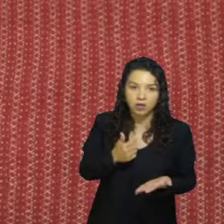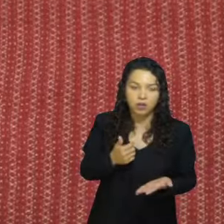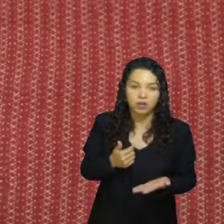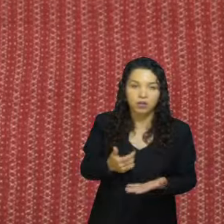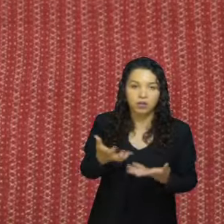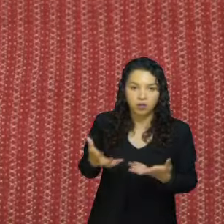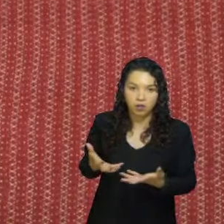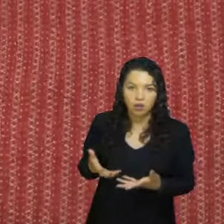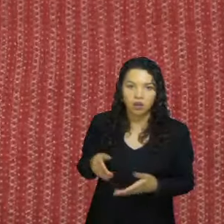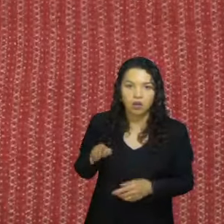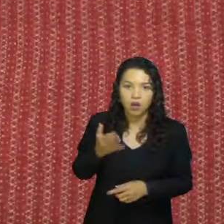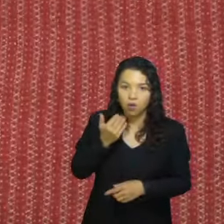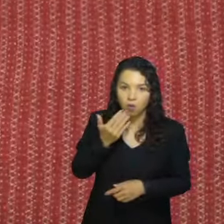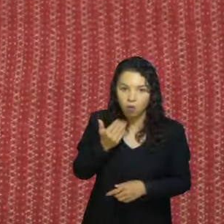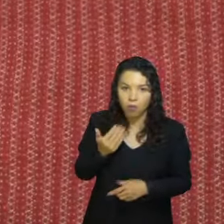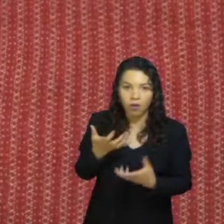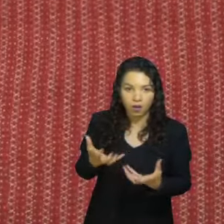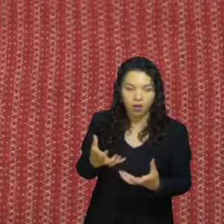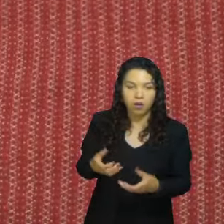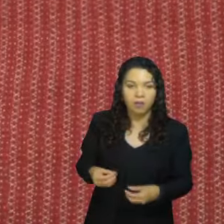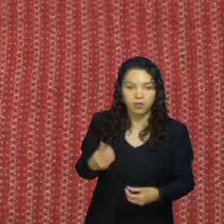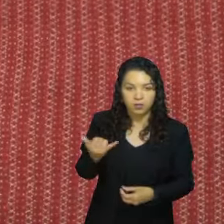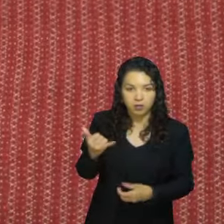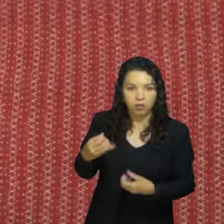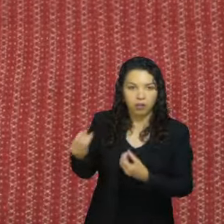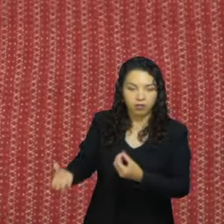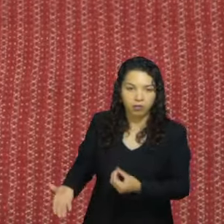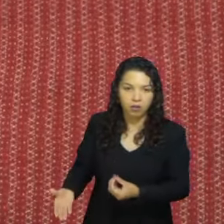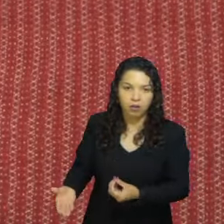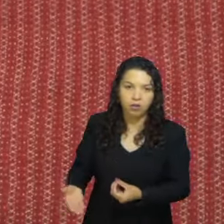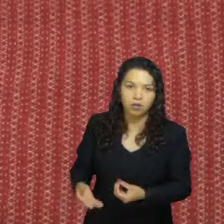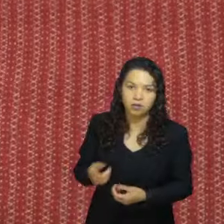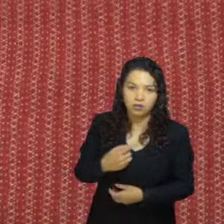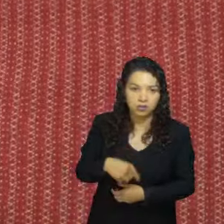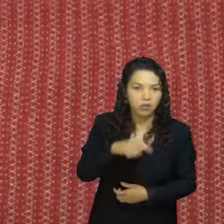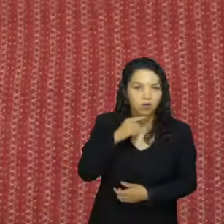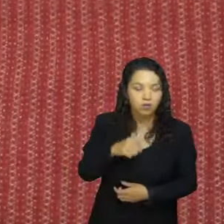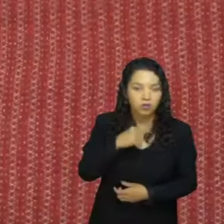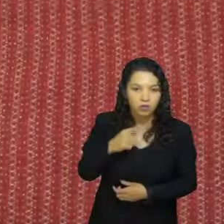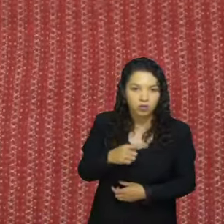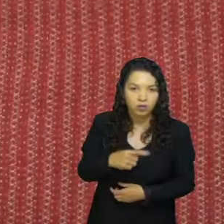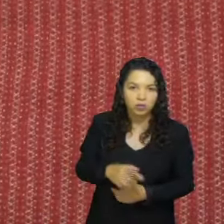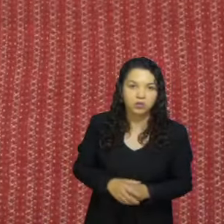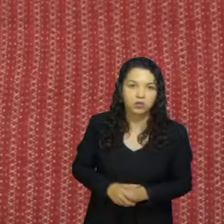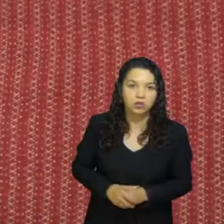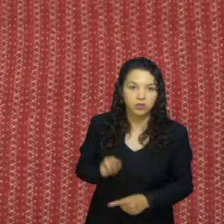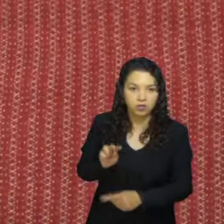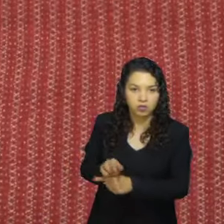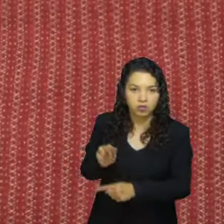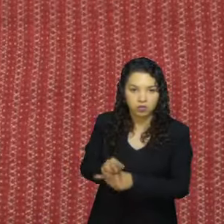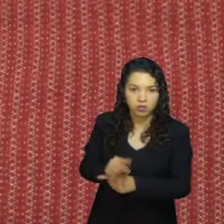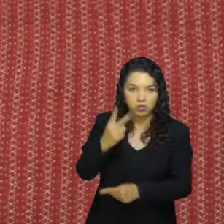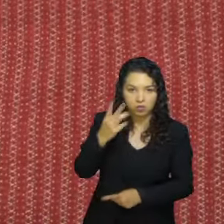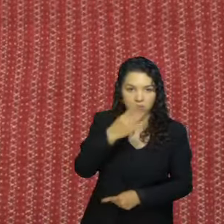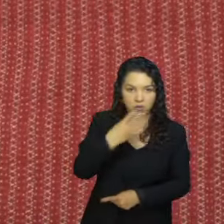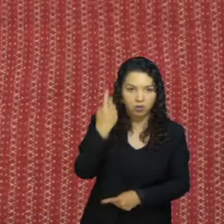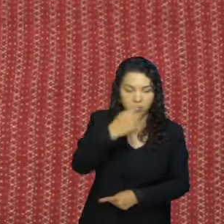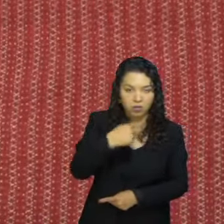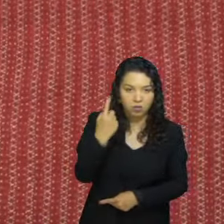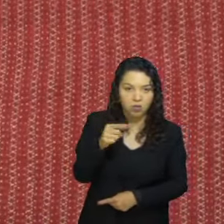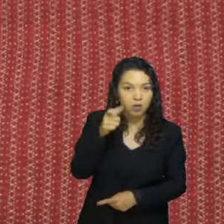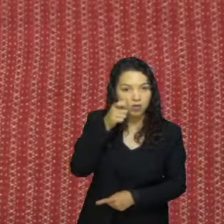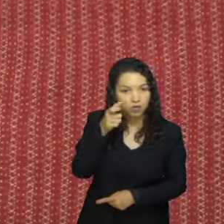uma criança, você tem que entregar o celular na mão dela. E a gente não consegue, de forma alguma, fiscalizar 24 horas por dia os que estão assistindo e